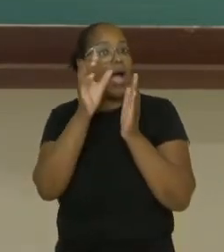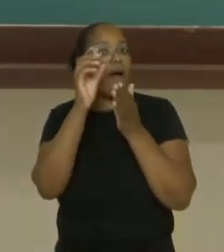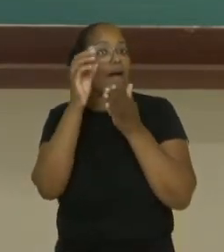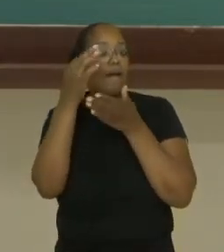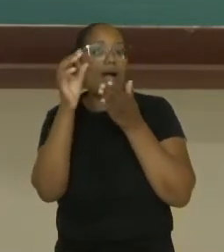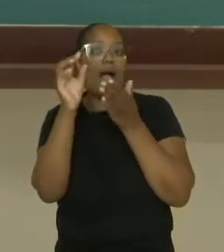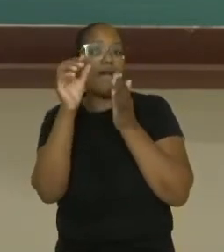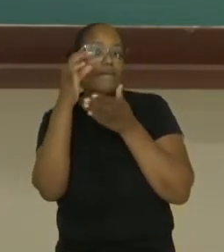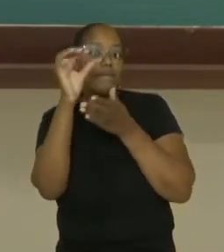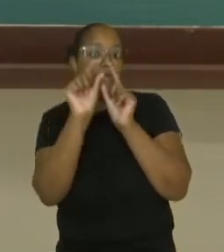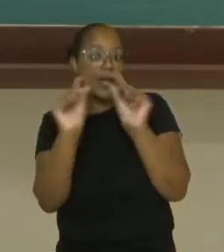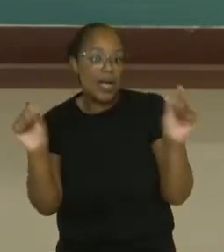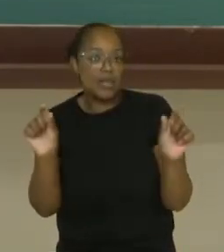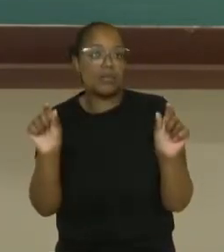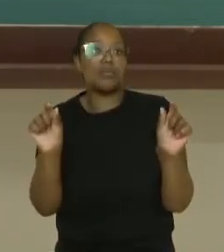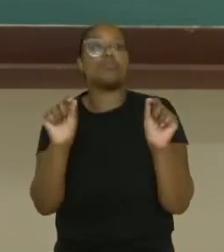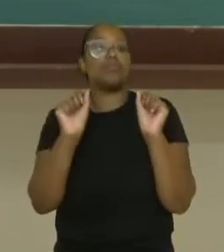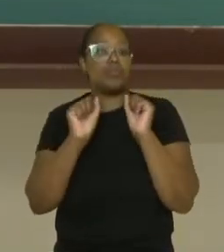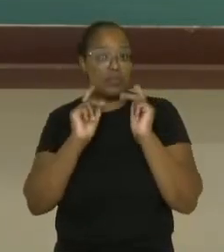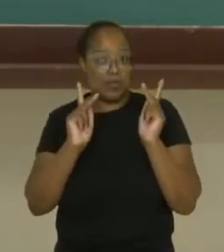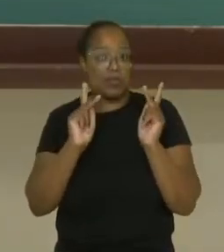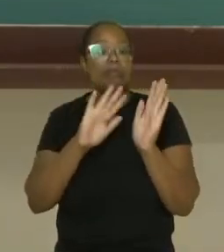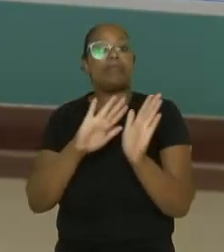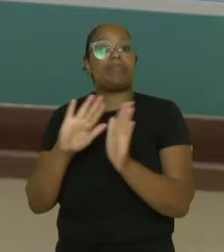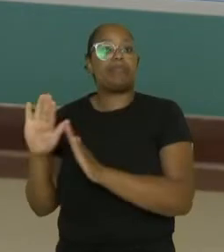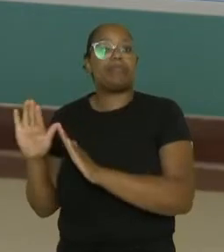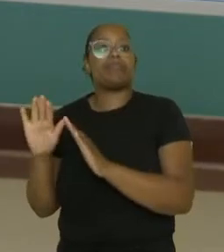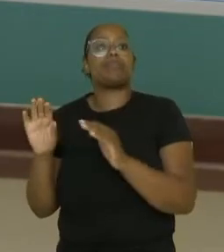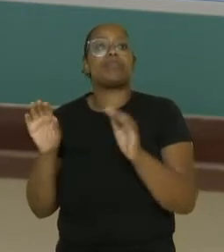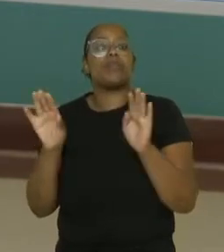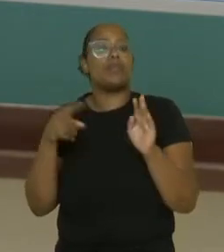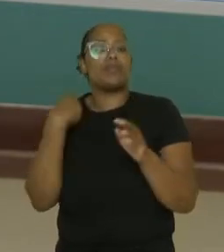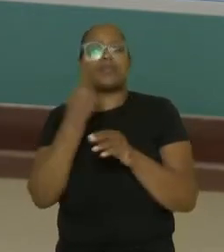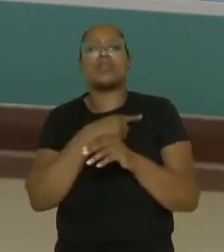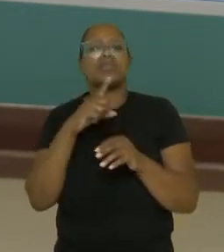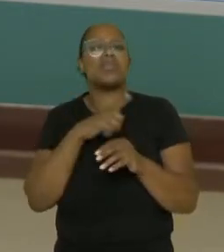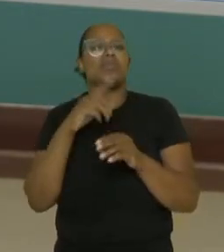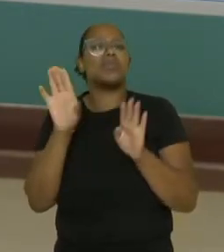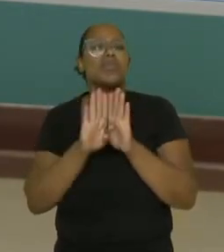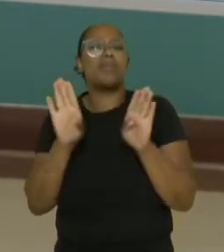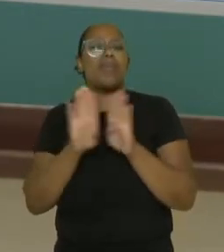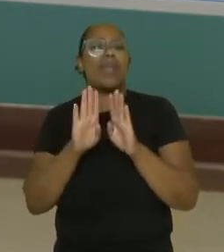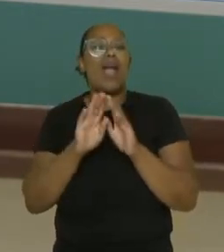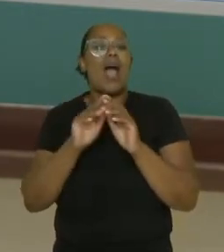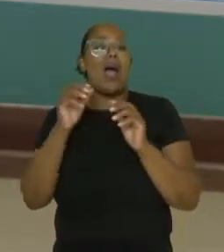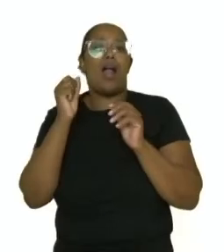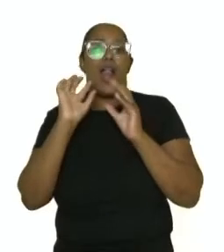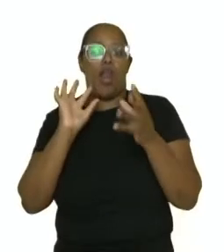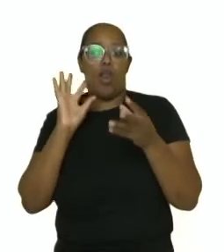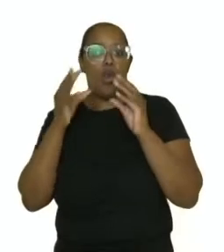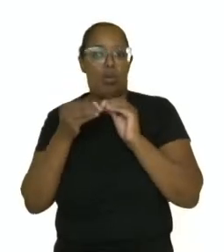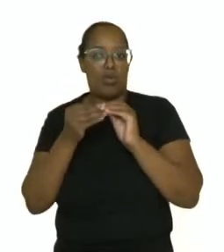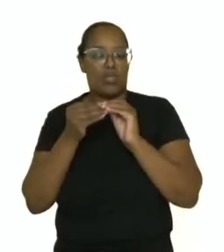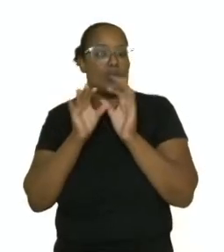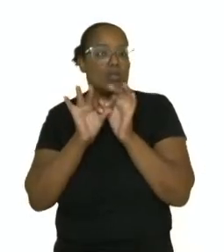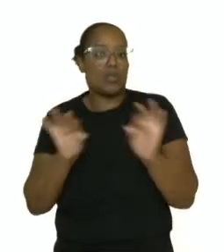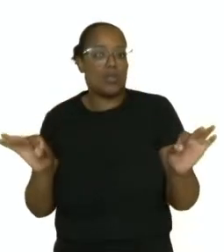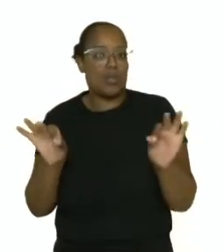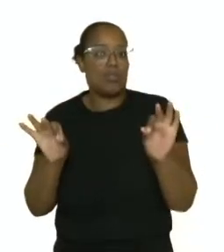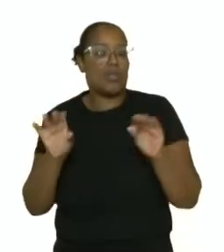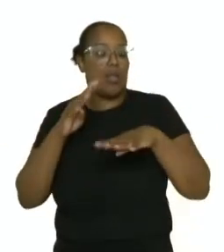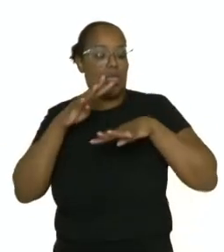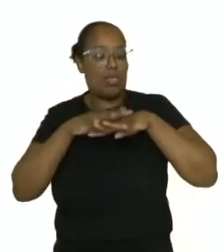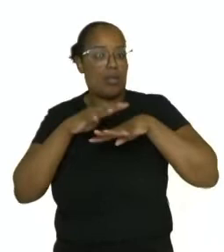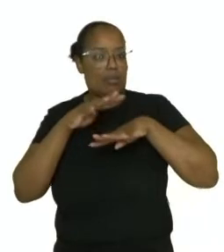não. Bom, nós temos então a lógica simbólica. Na matemática, a lógica